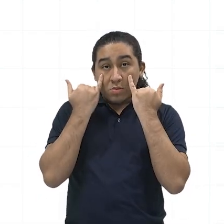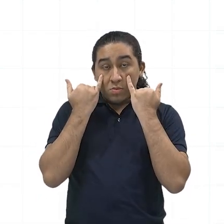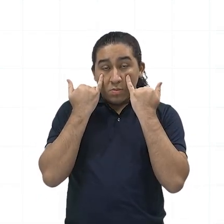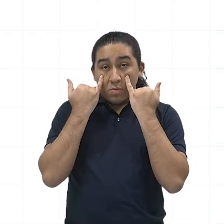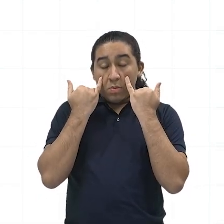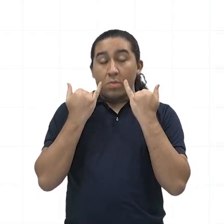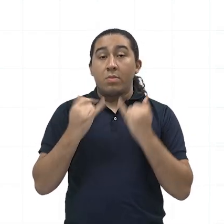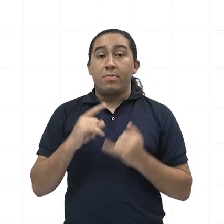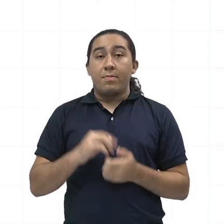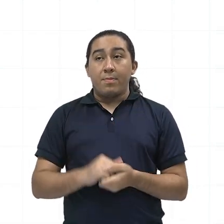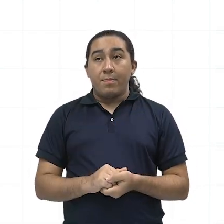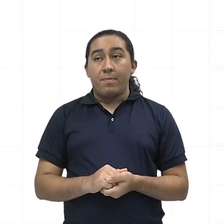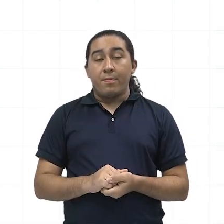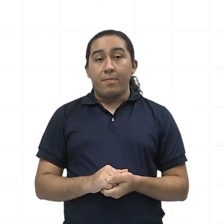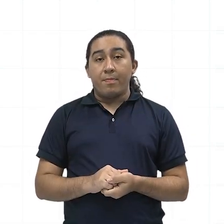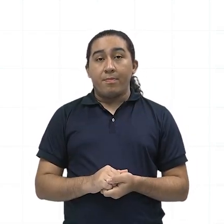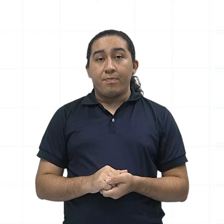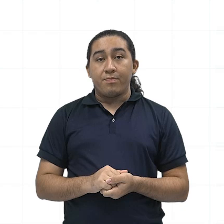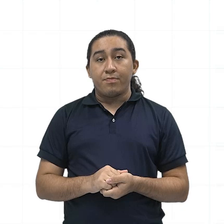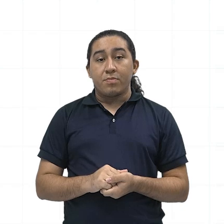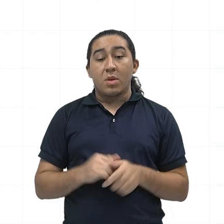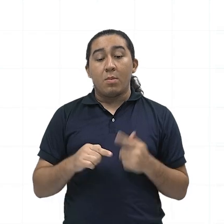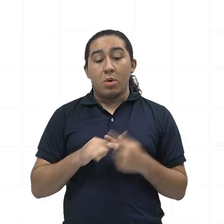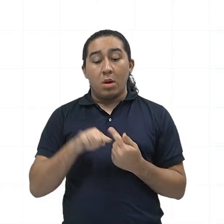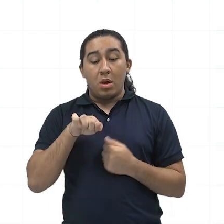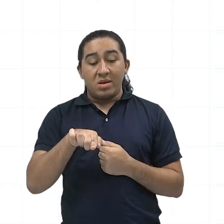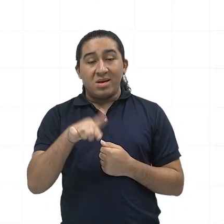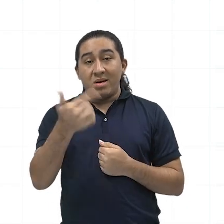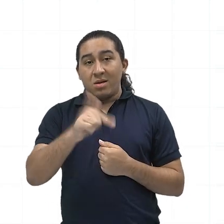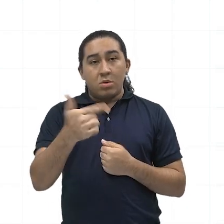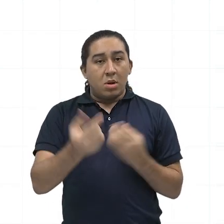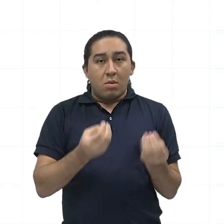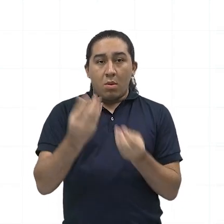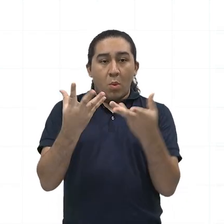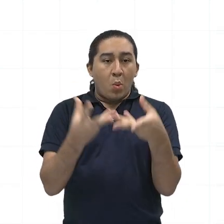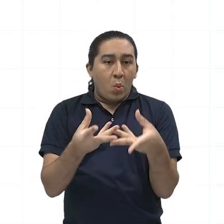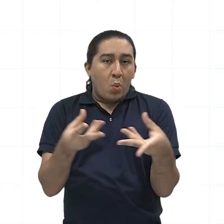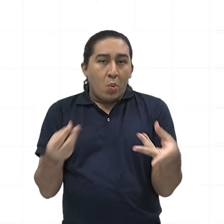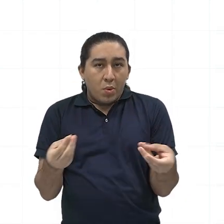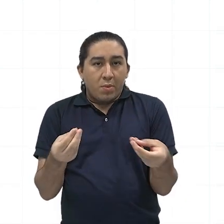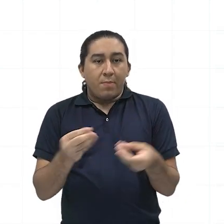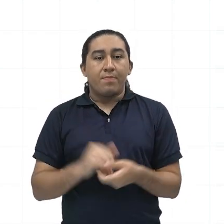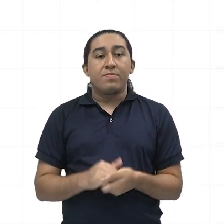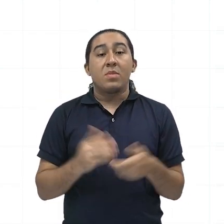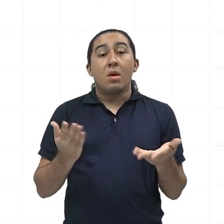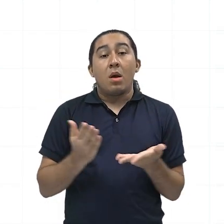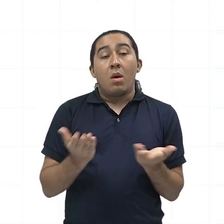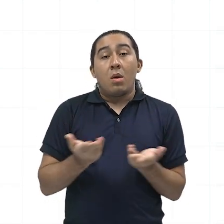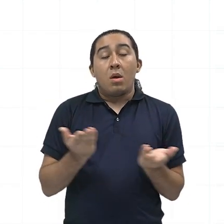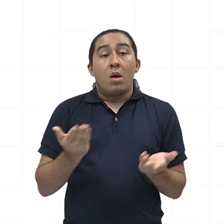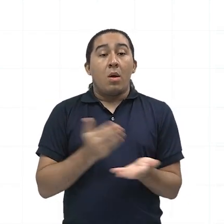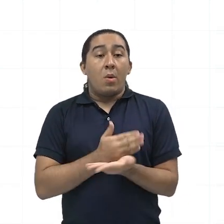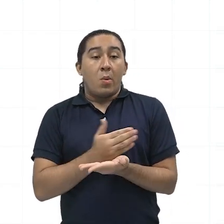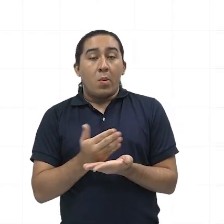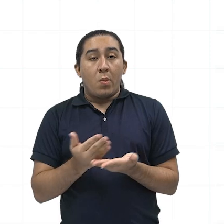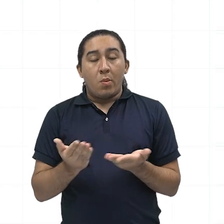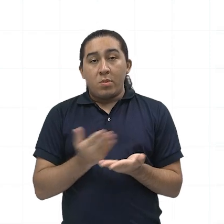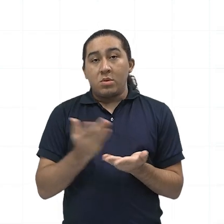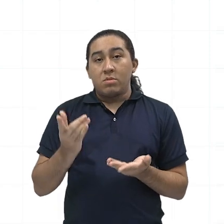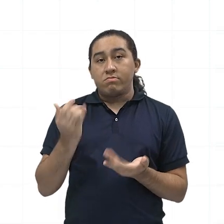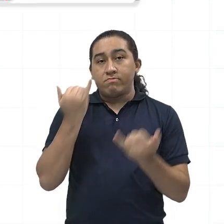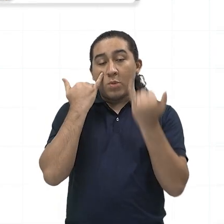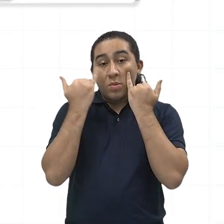população? Porque essa infecção, ela não tem cura. Então, nós vamos agora para algumas informações